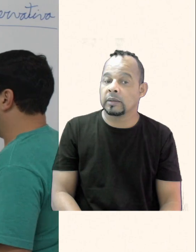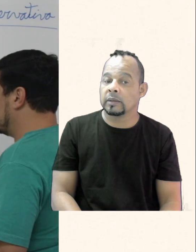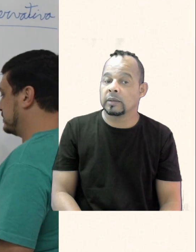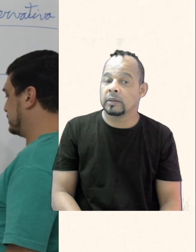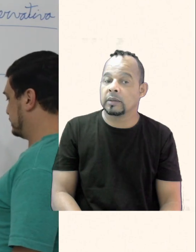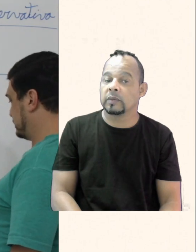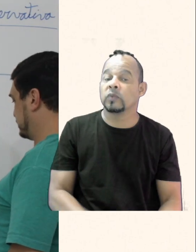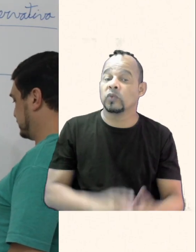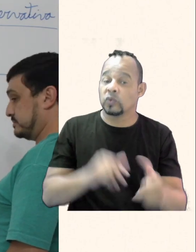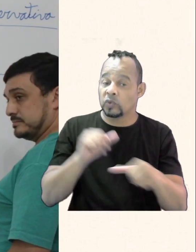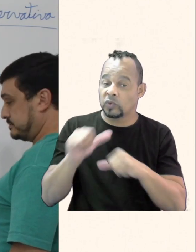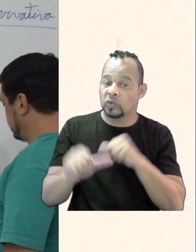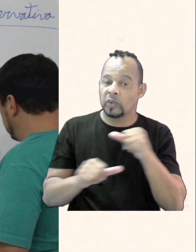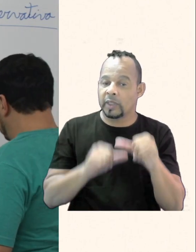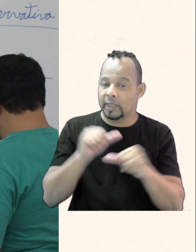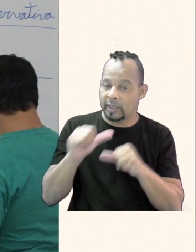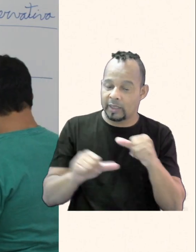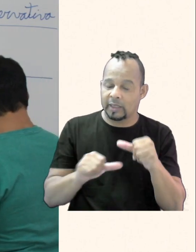troquei o sinal,